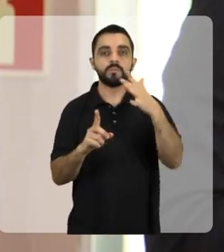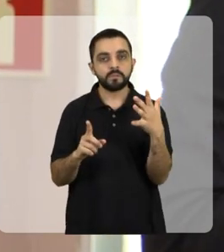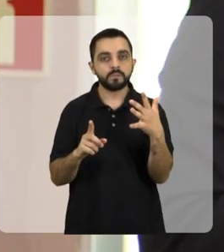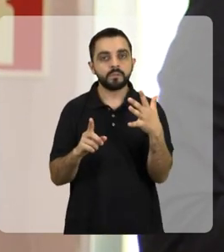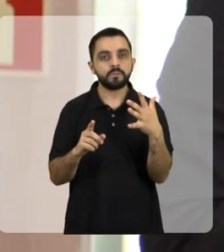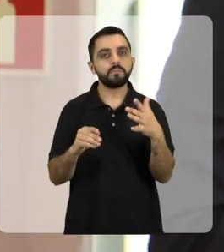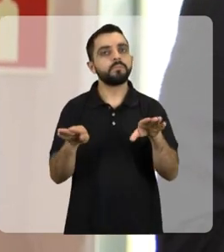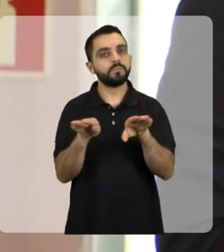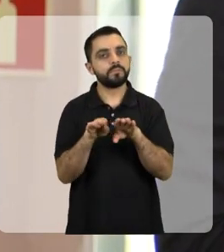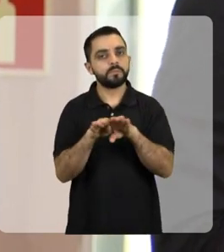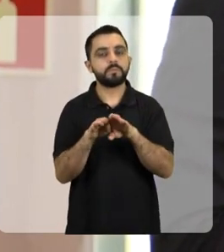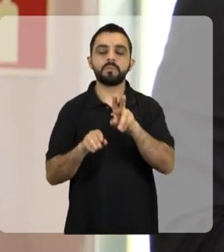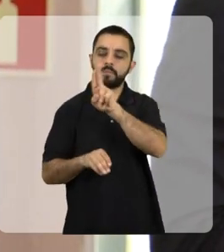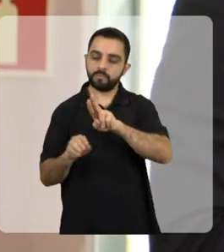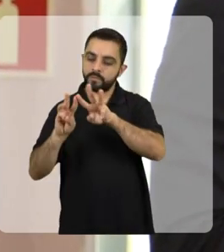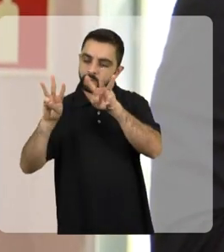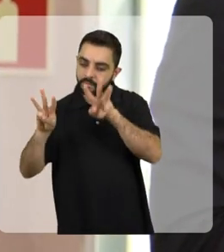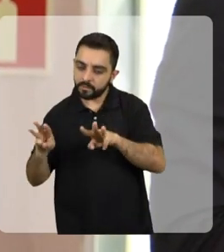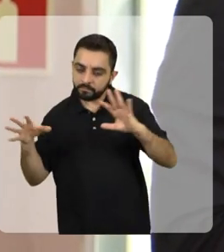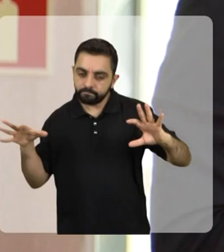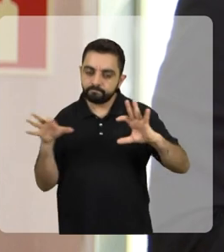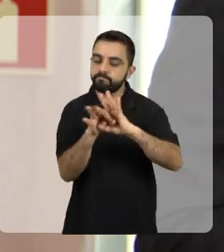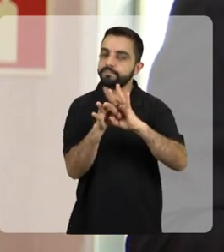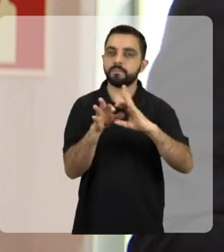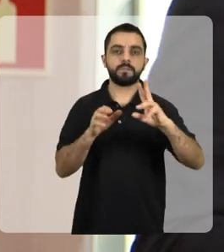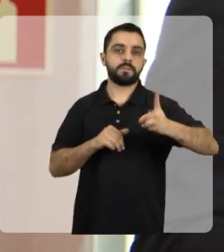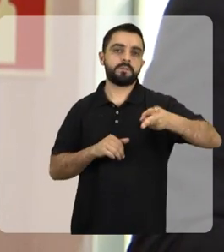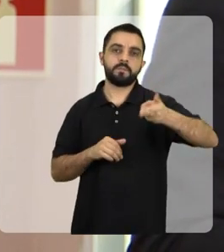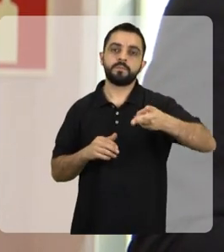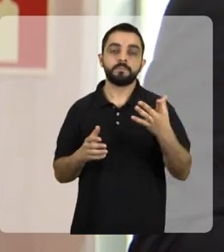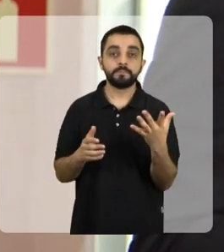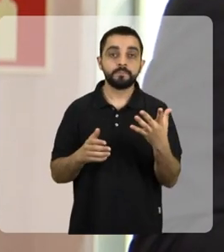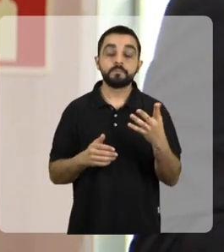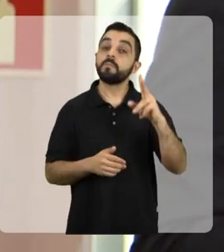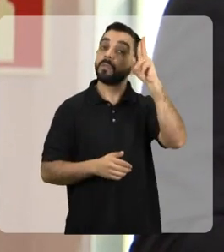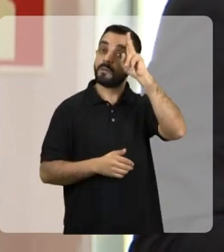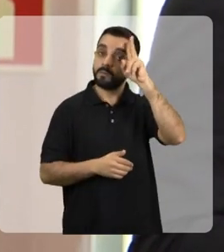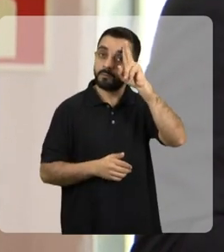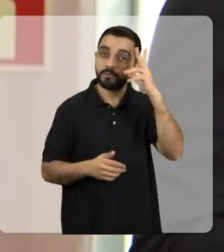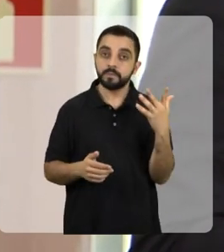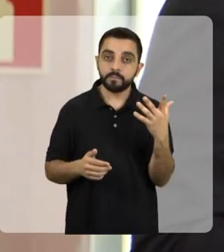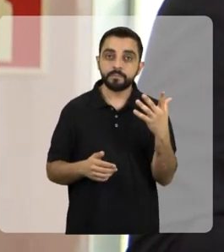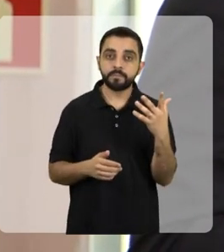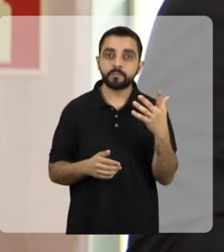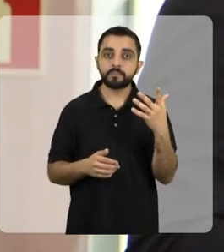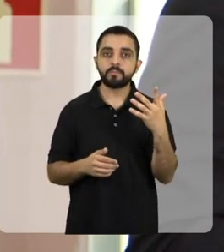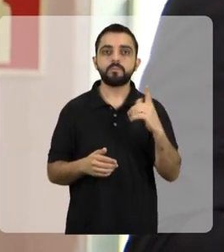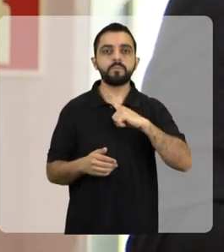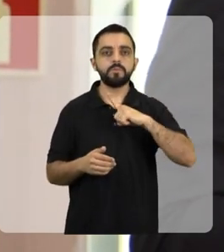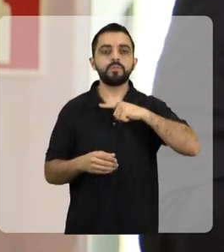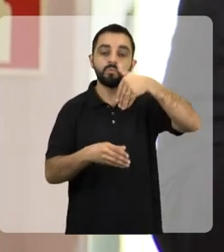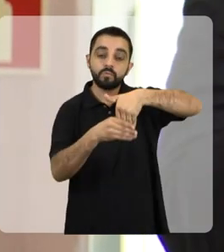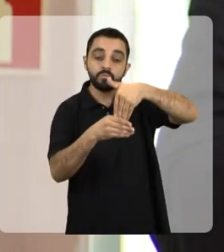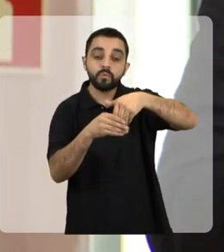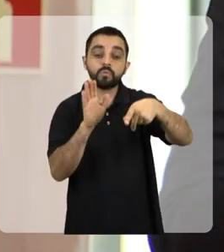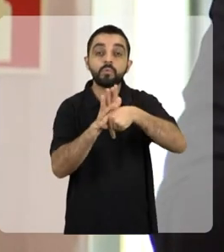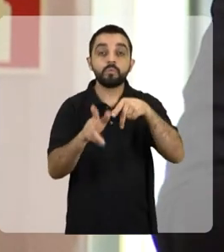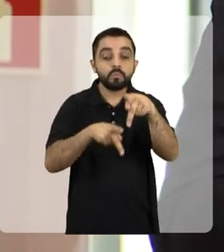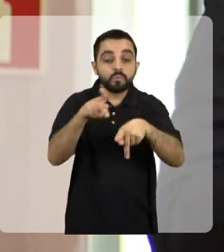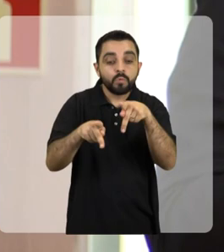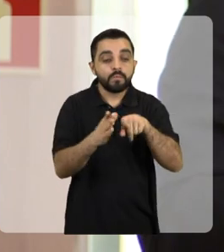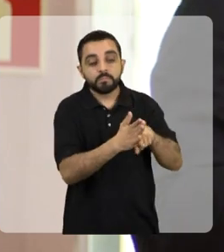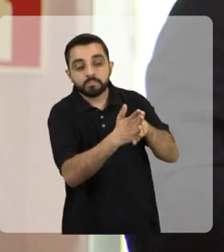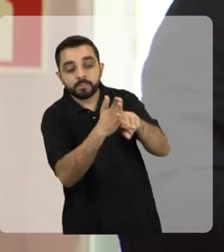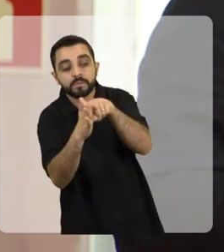dos êxitos da nossa Universidade Federal do Paraná. Relembro ainda que numa eleição popular, numa